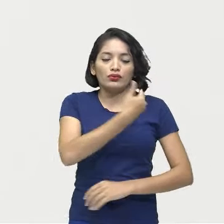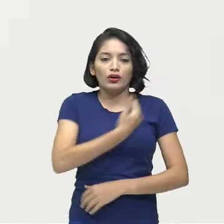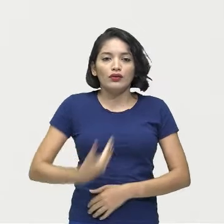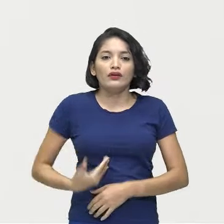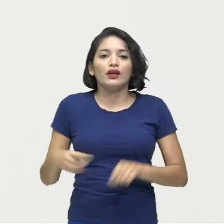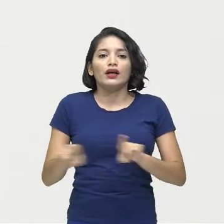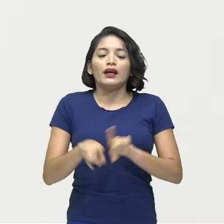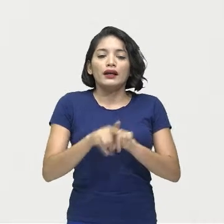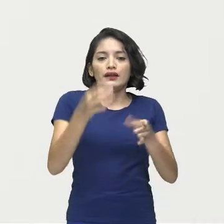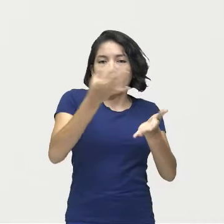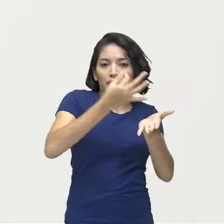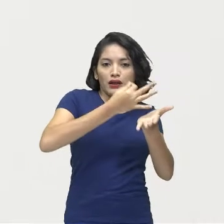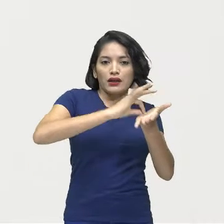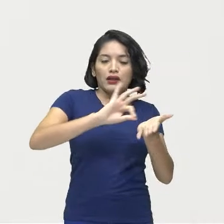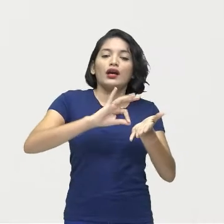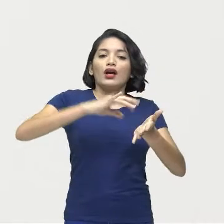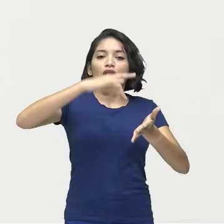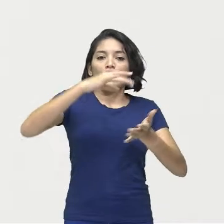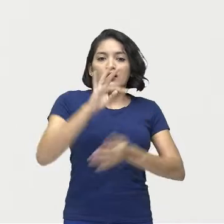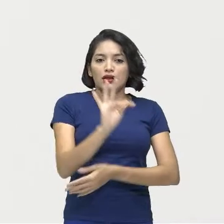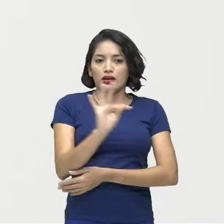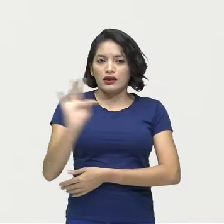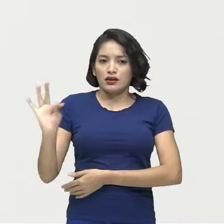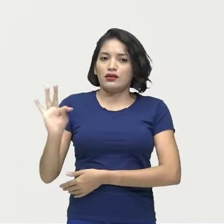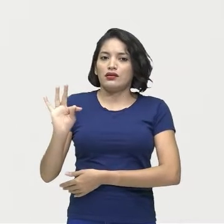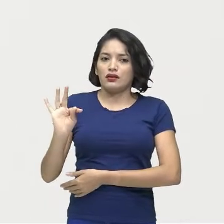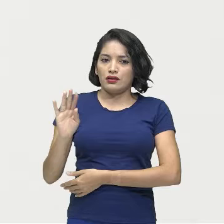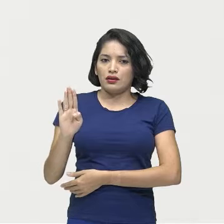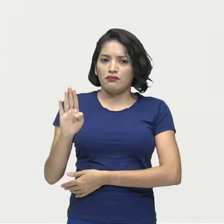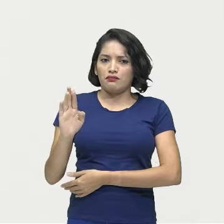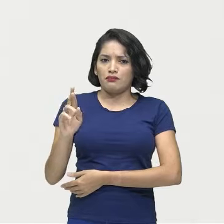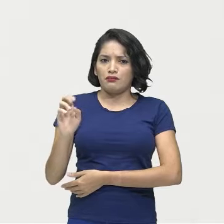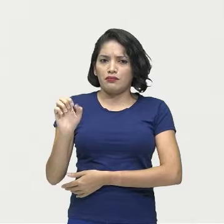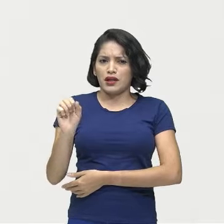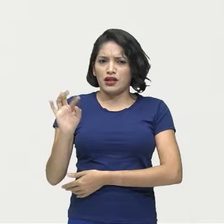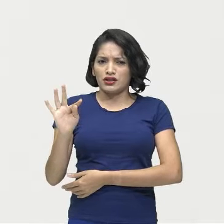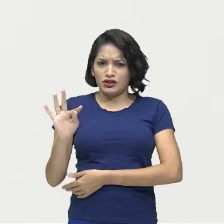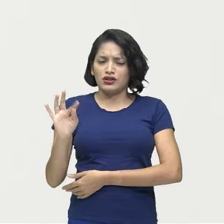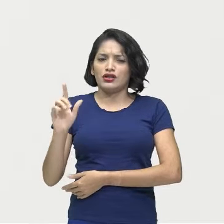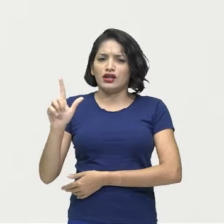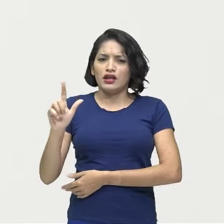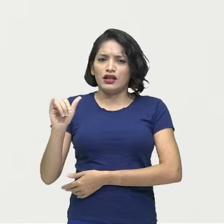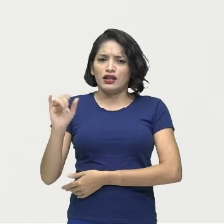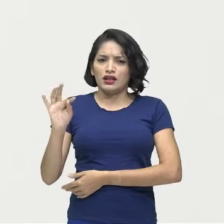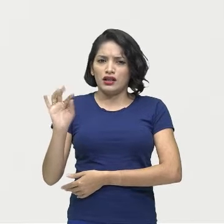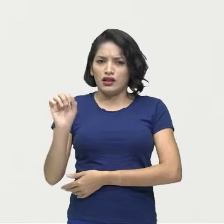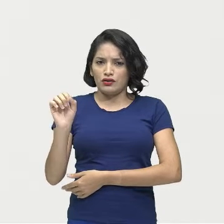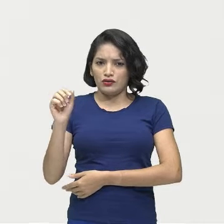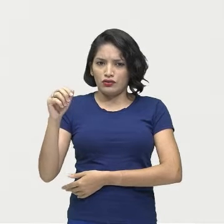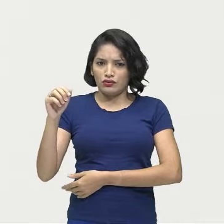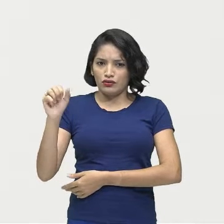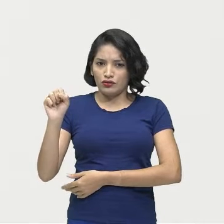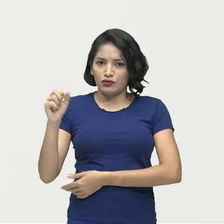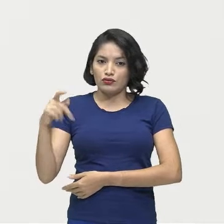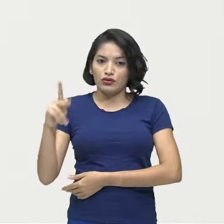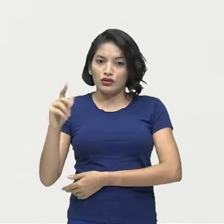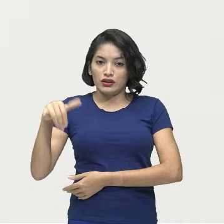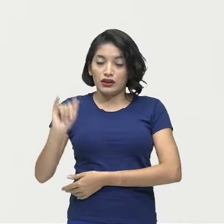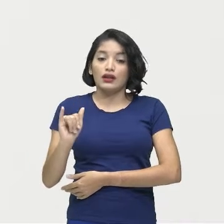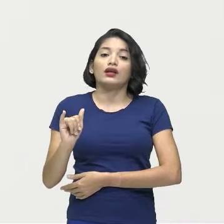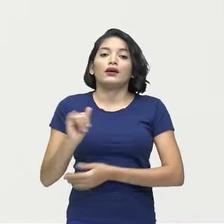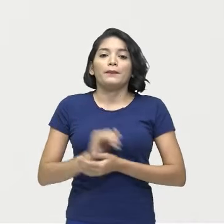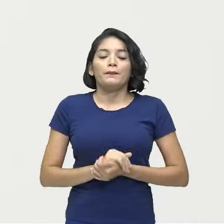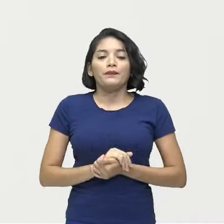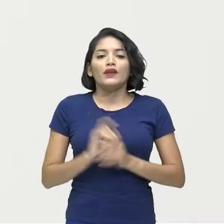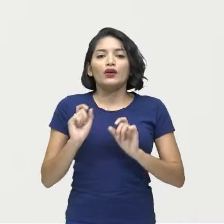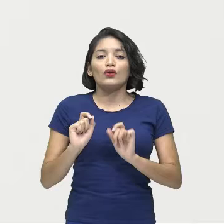do Tratado de Brest-Litovsk, não liguem para o meu russo, tá bom? No dia 3 de março de 1918, que vai